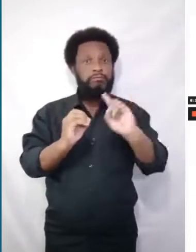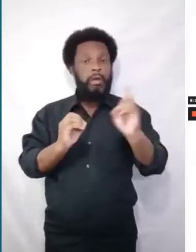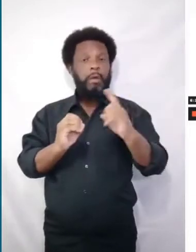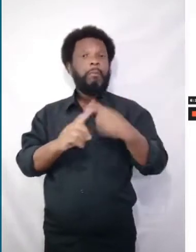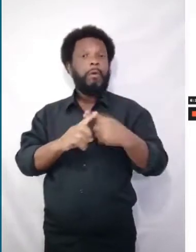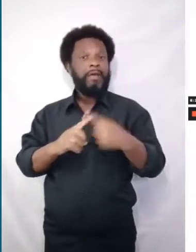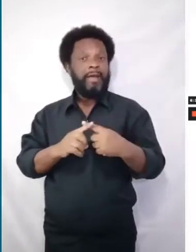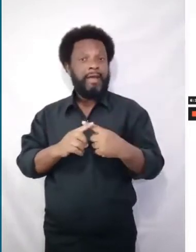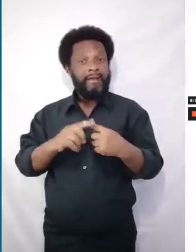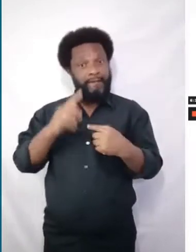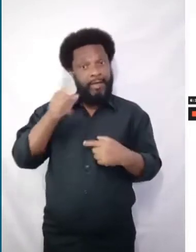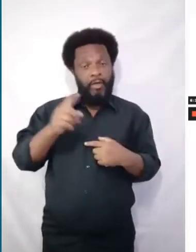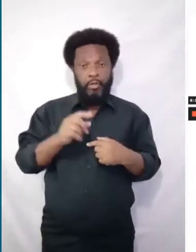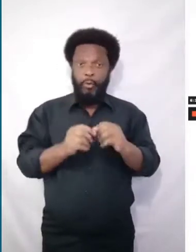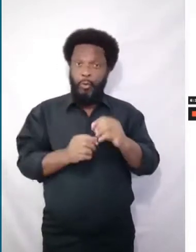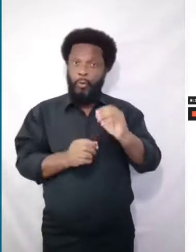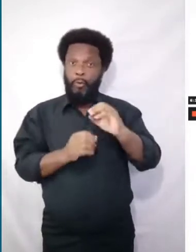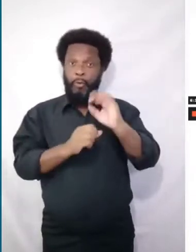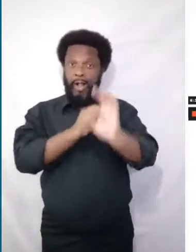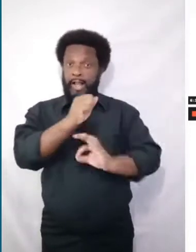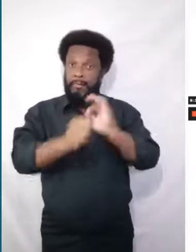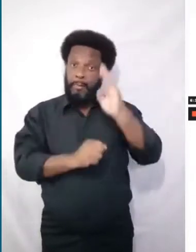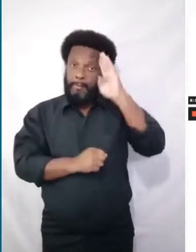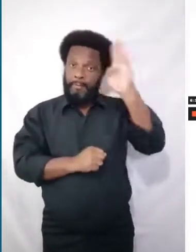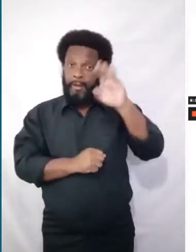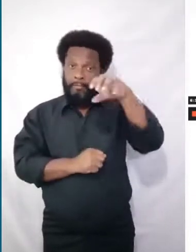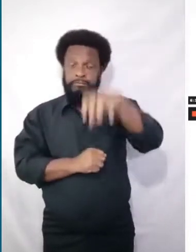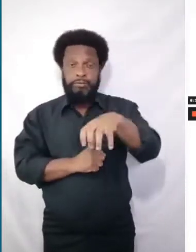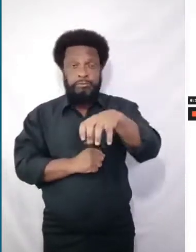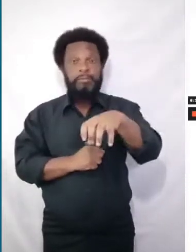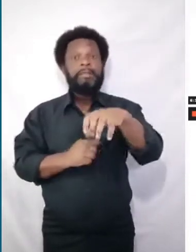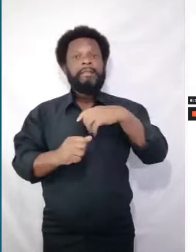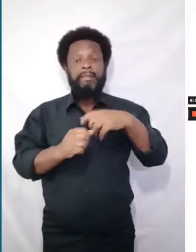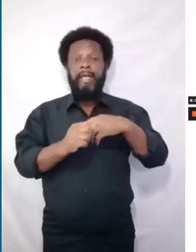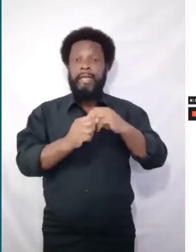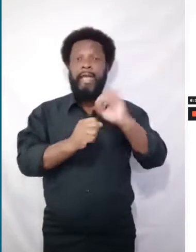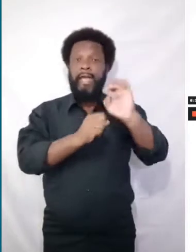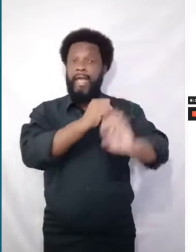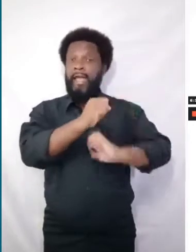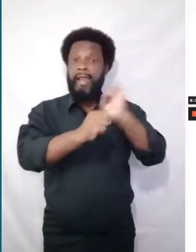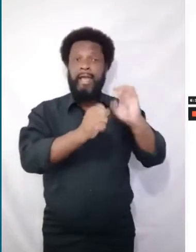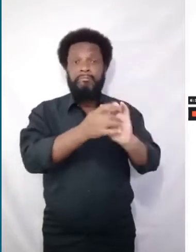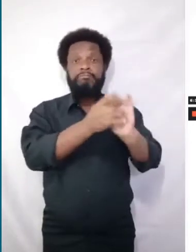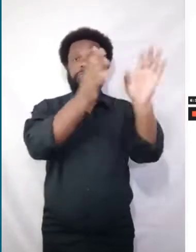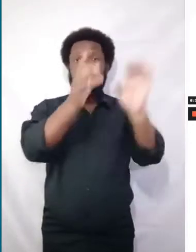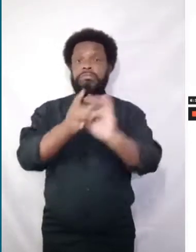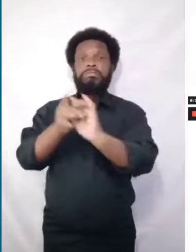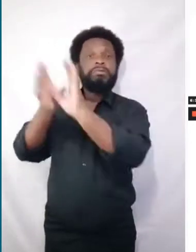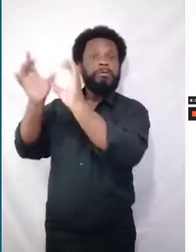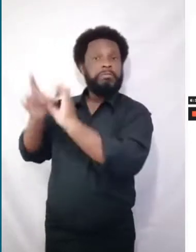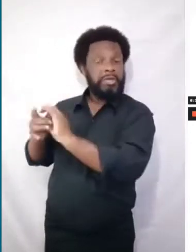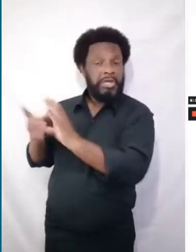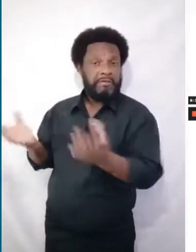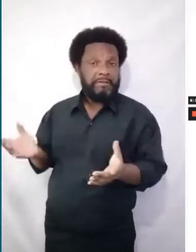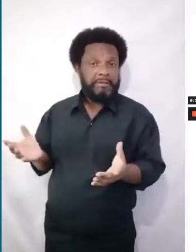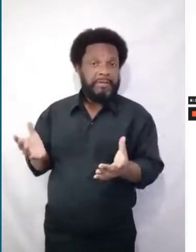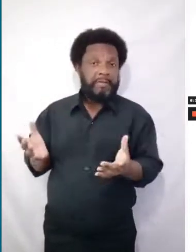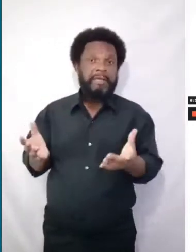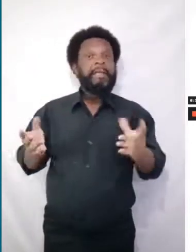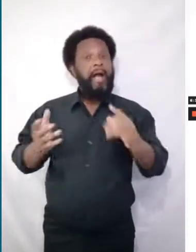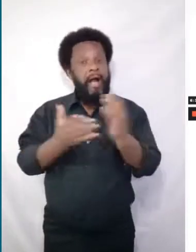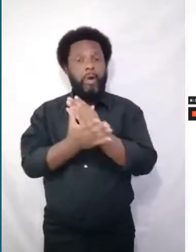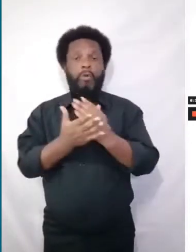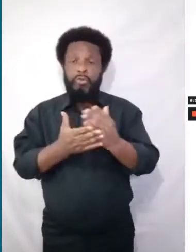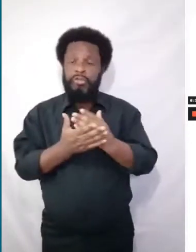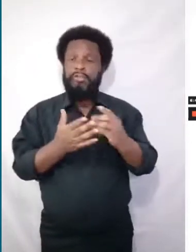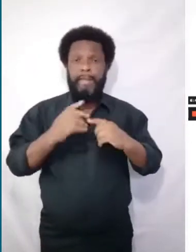é a geometria dessa molécula. Por quê? Percebam que agora o átomo central tem elétrons livres, que são os pares eletrônicos não